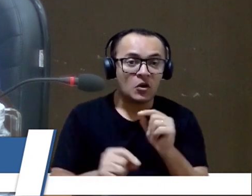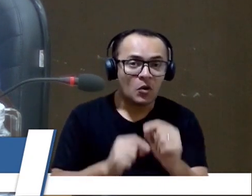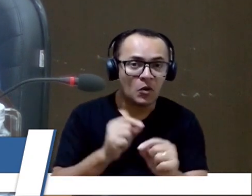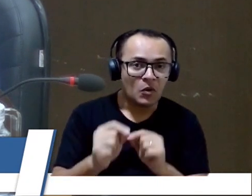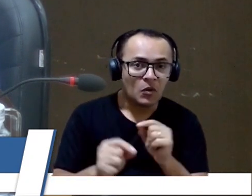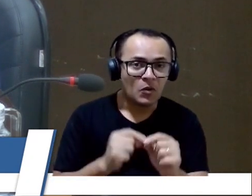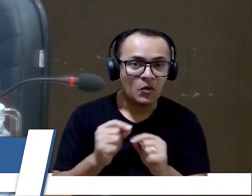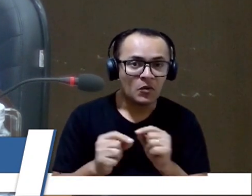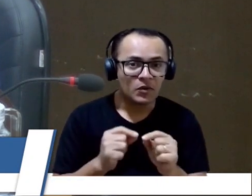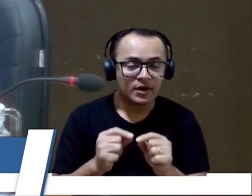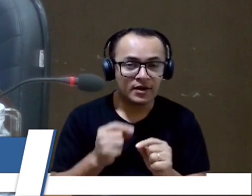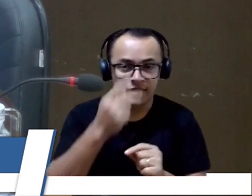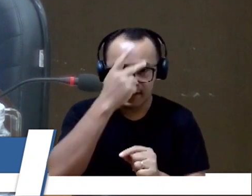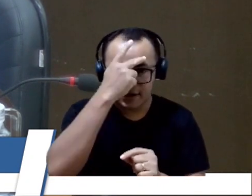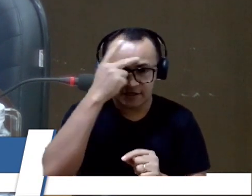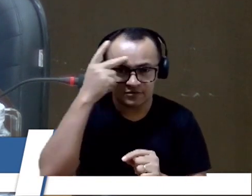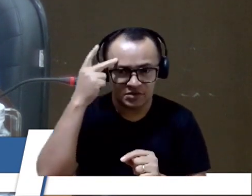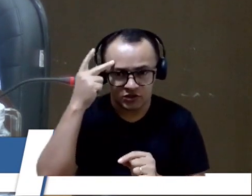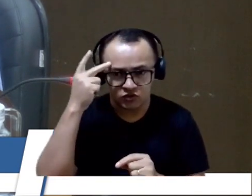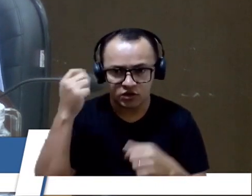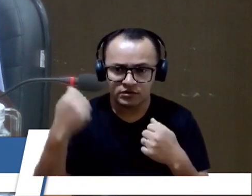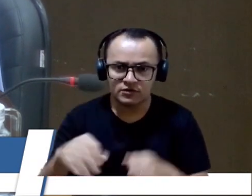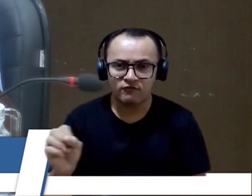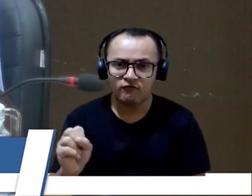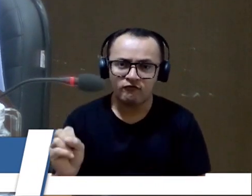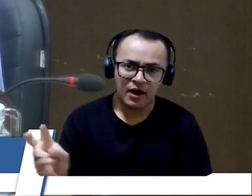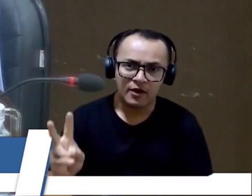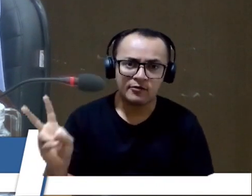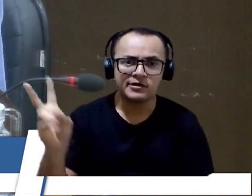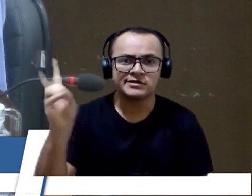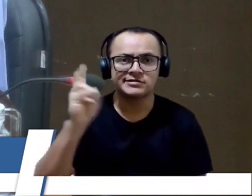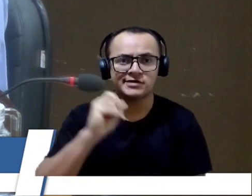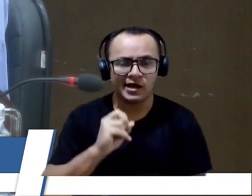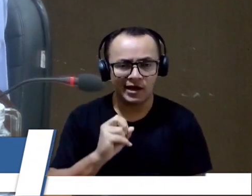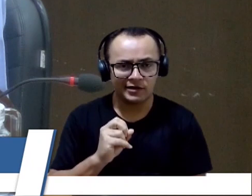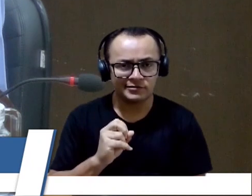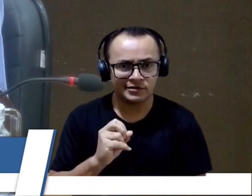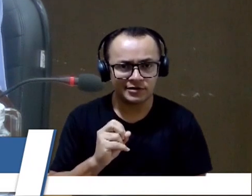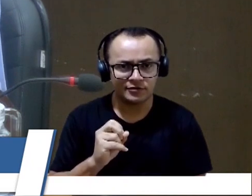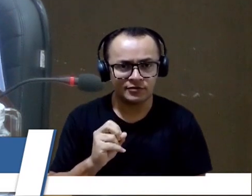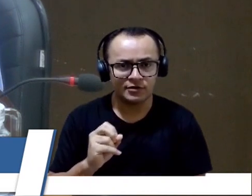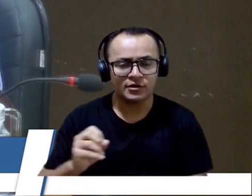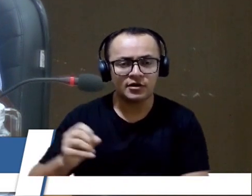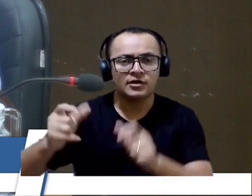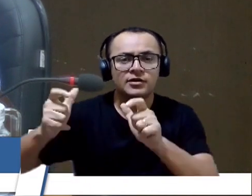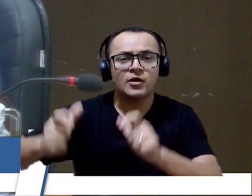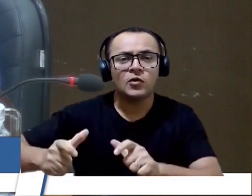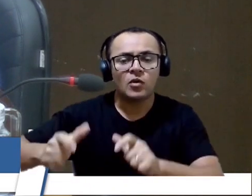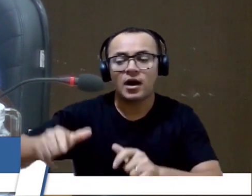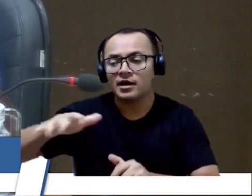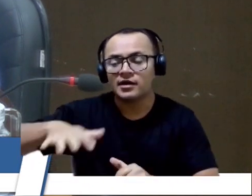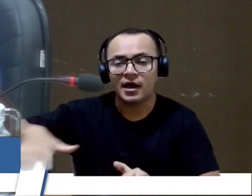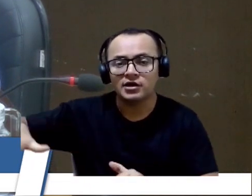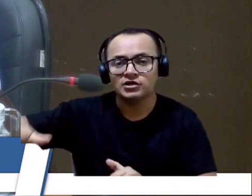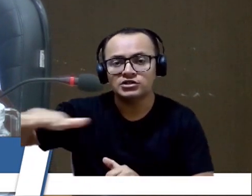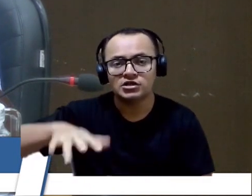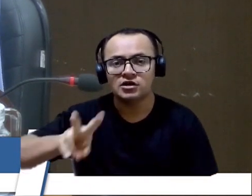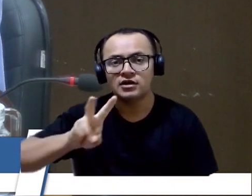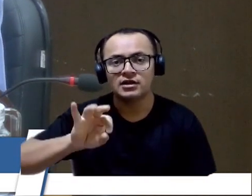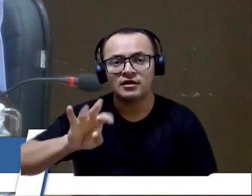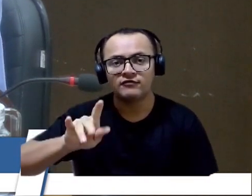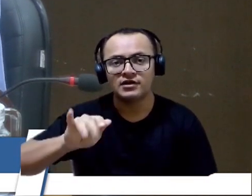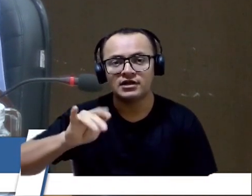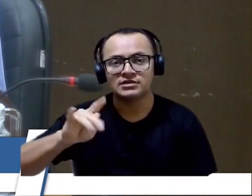as pessoas têm que ser valorizadas. Então, ter sede ali na região da Vila São Sebastião é